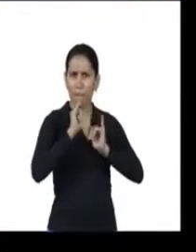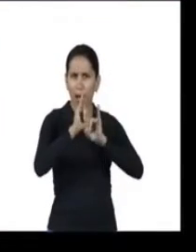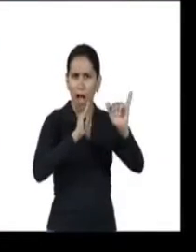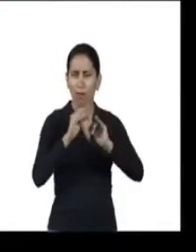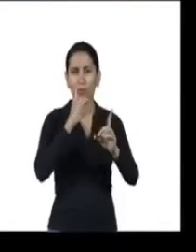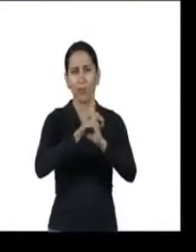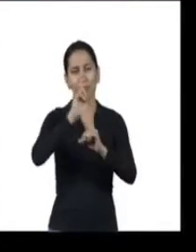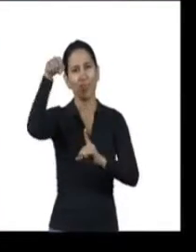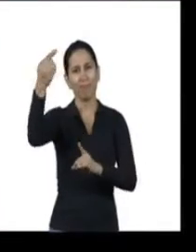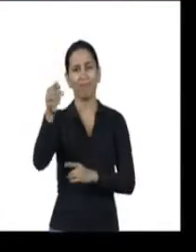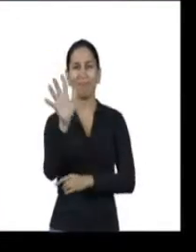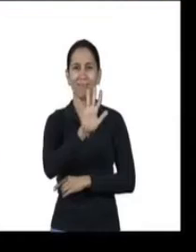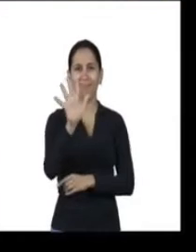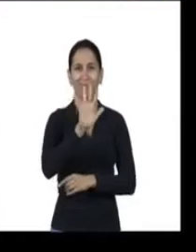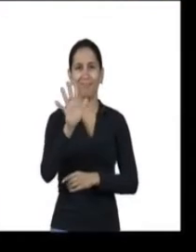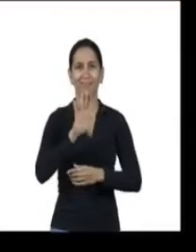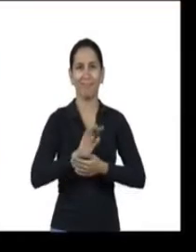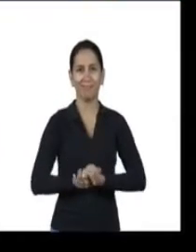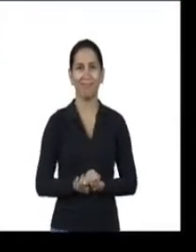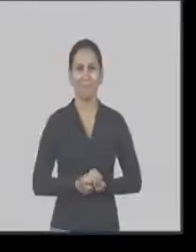no próximo episódio. Até lá!